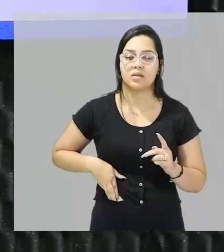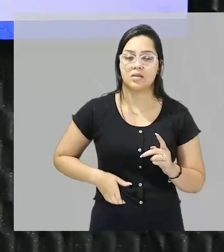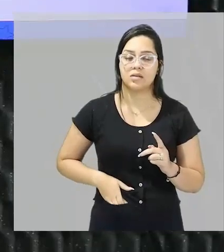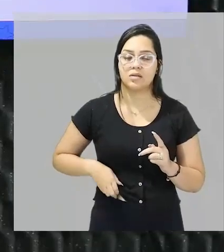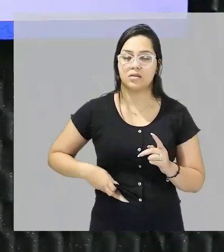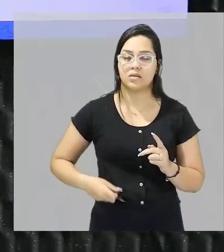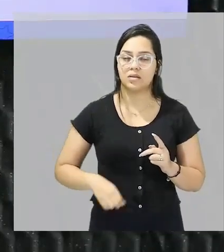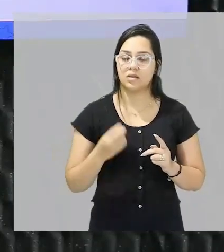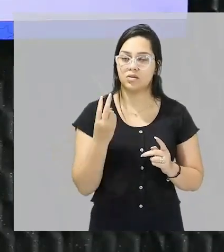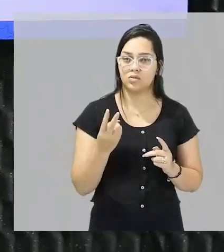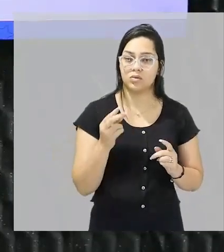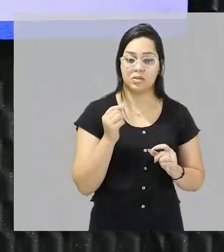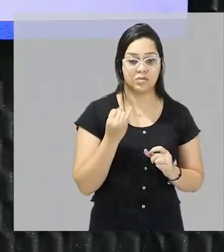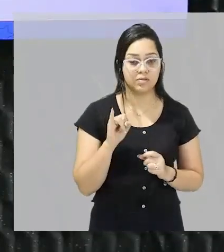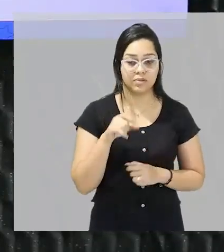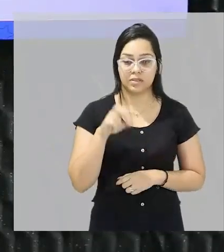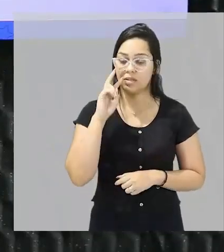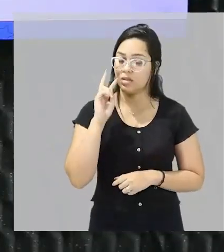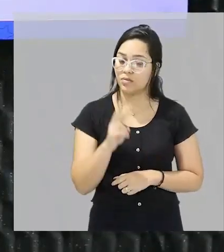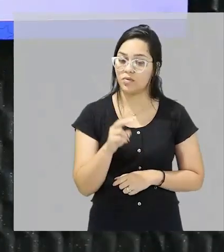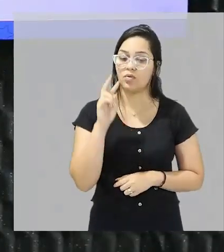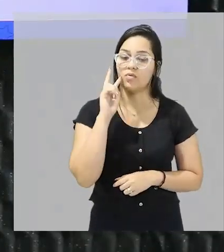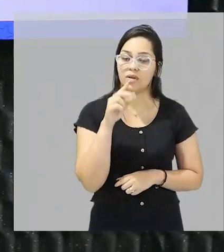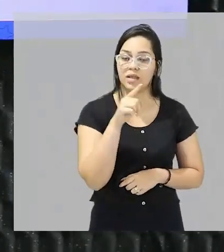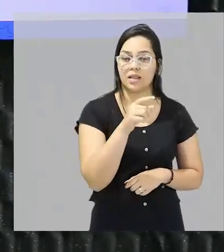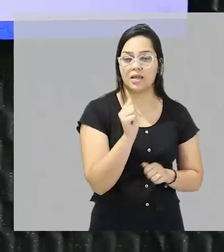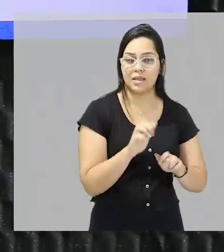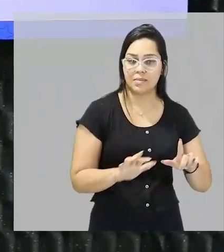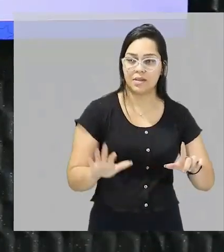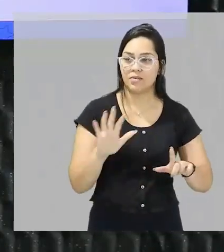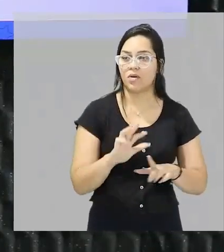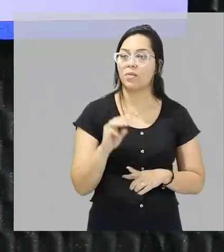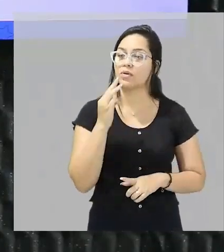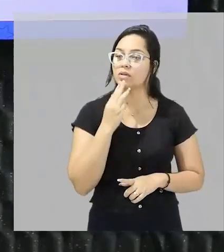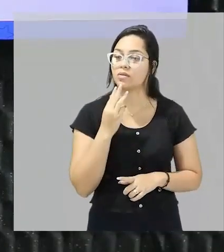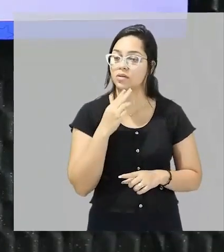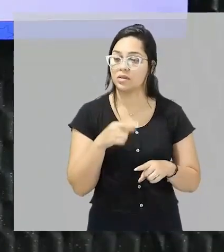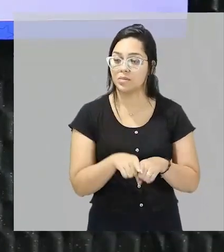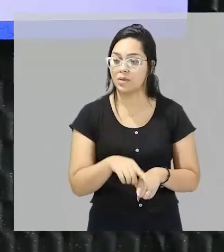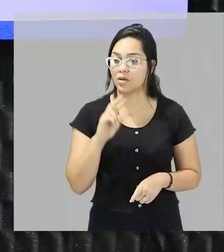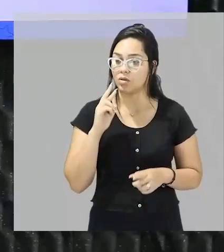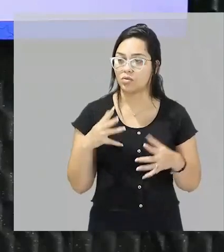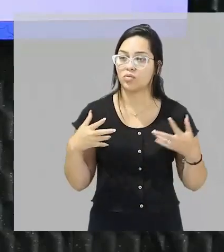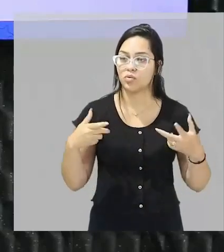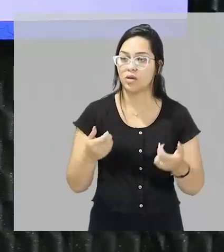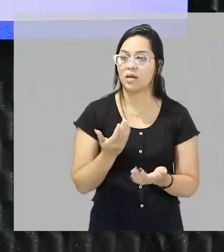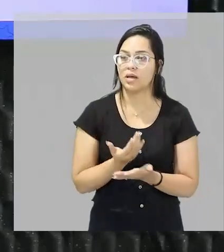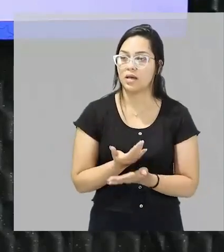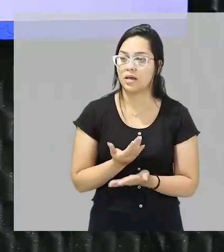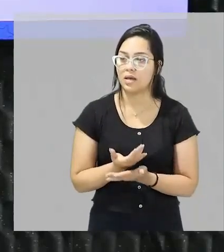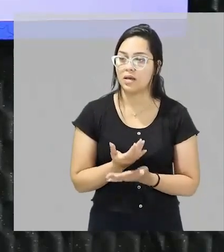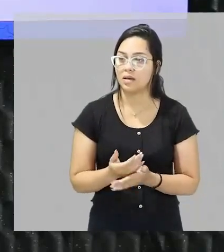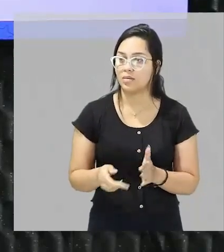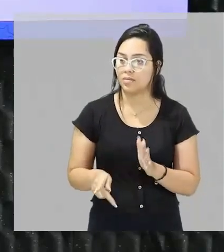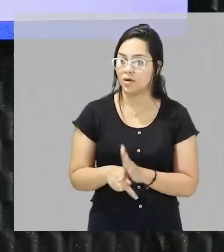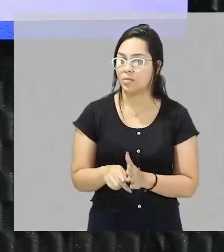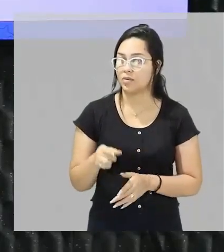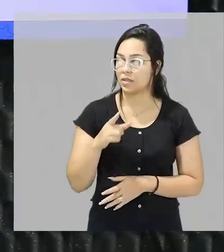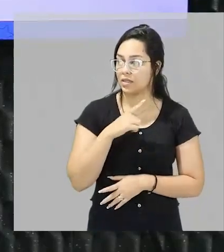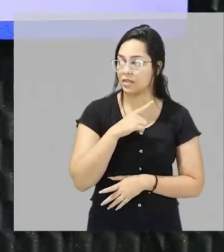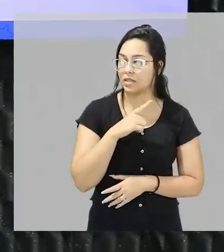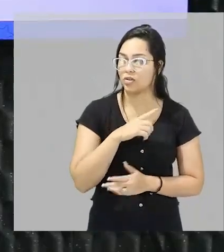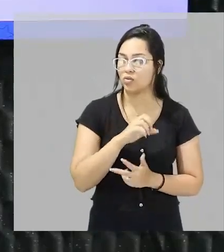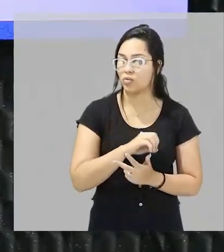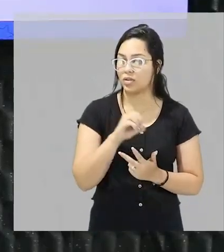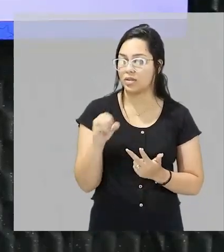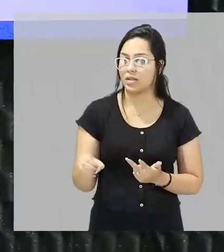2 partes. Então, se você não viu, dá uma passadinha lá na plataforma Gonçalves Dias e confere essa aula sobre as competências do